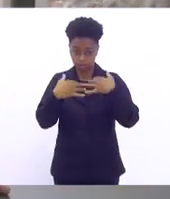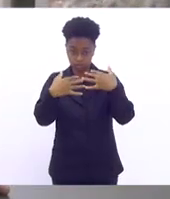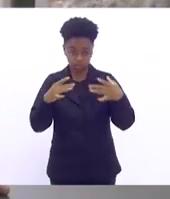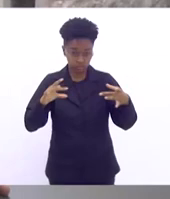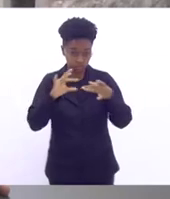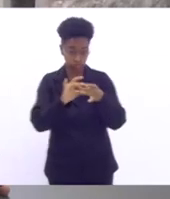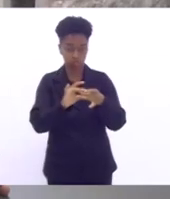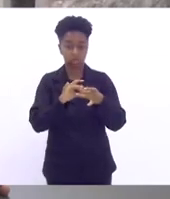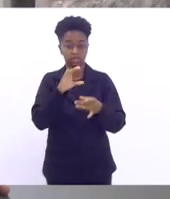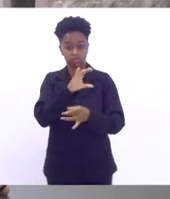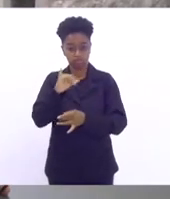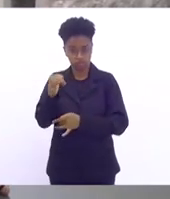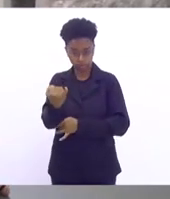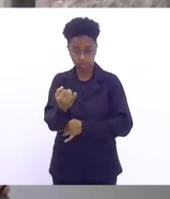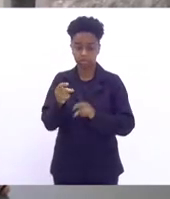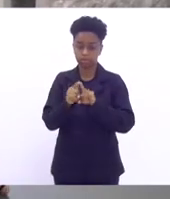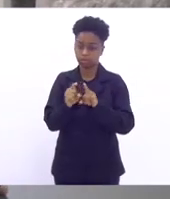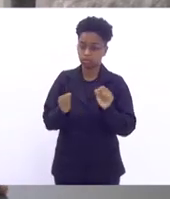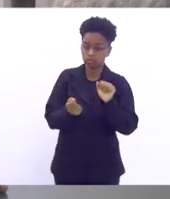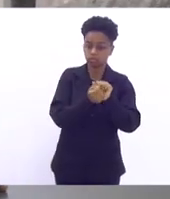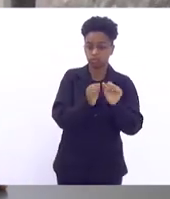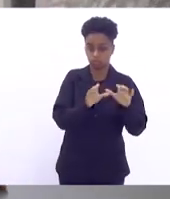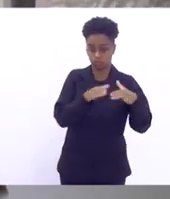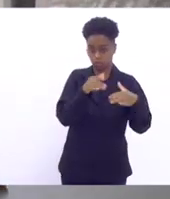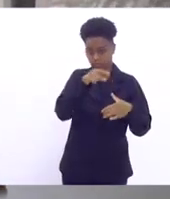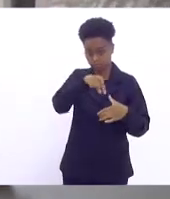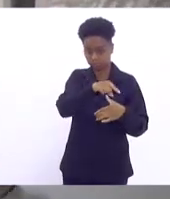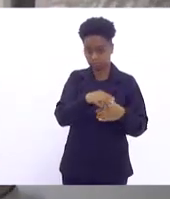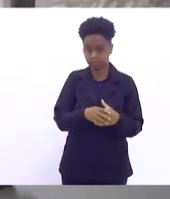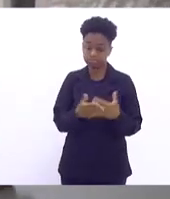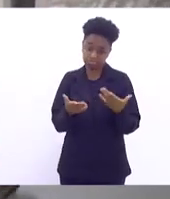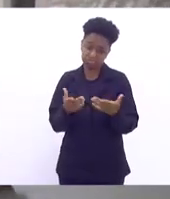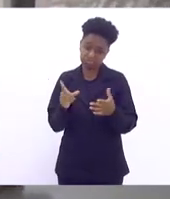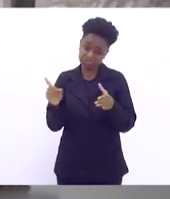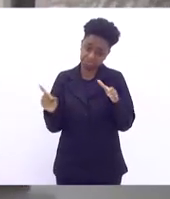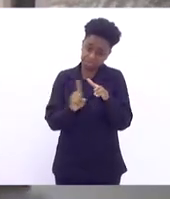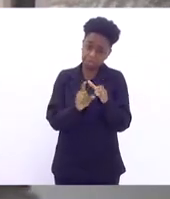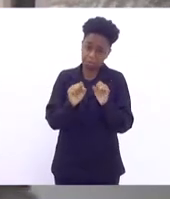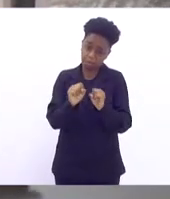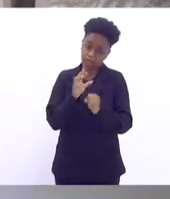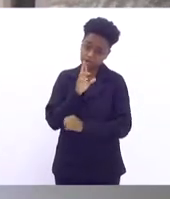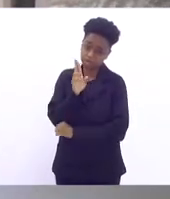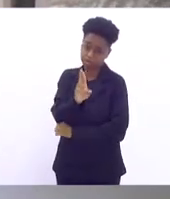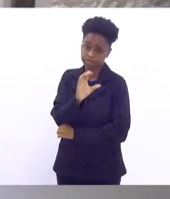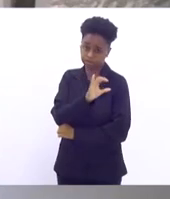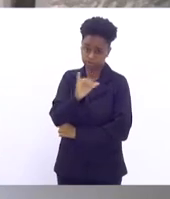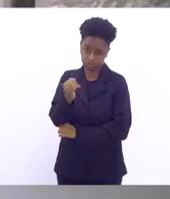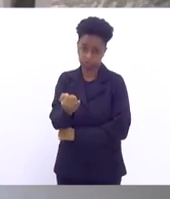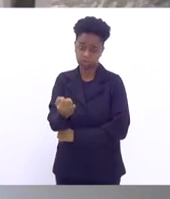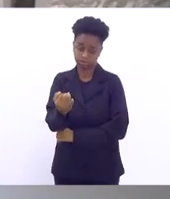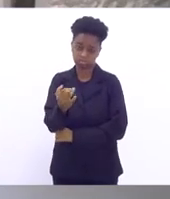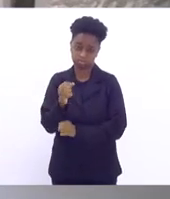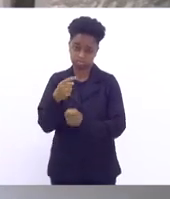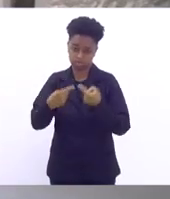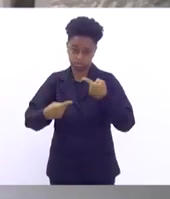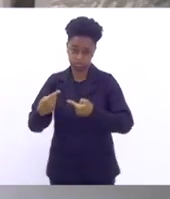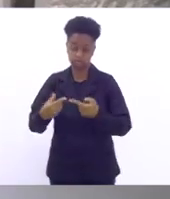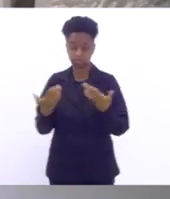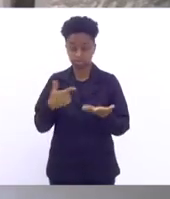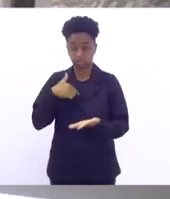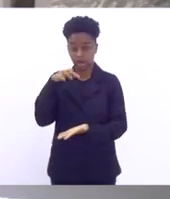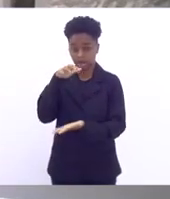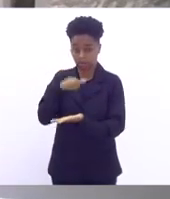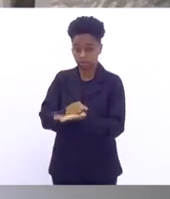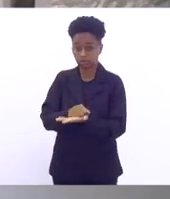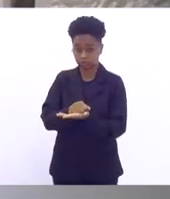com a comissão acho que o deputado Fred inclusive faz parte da sim pode representar ccj na discussão amba das comissões então anotar